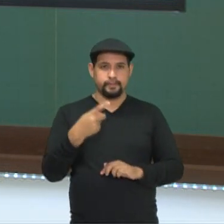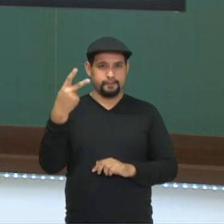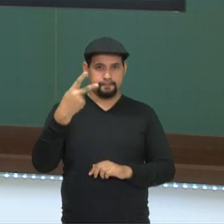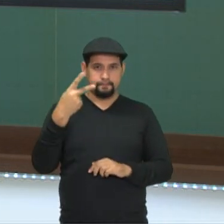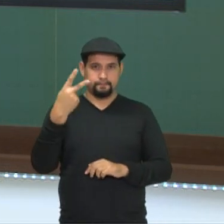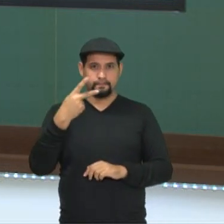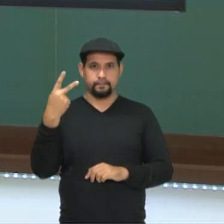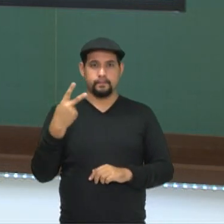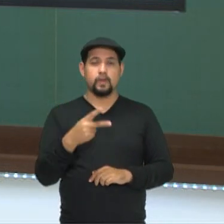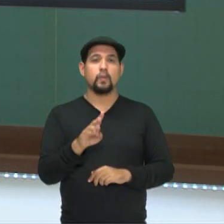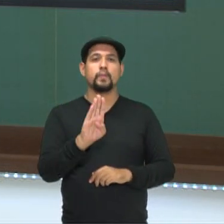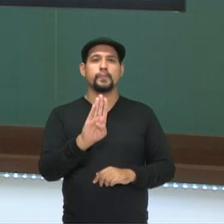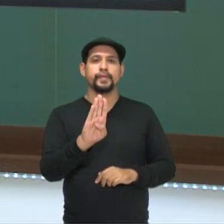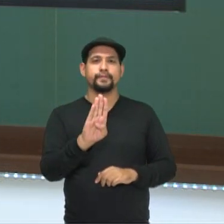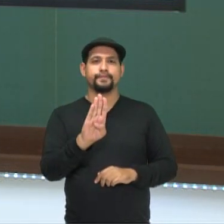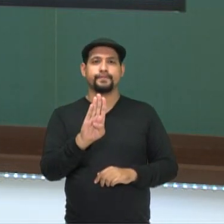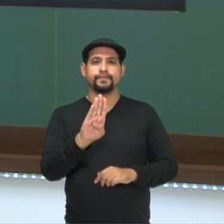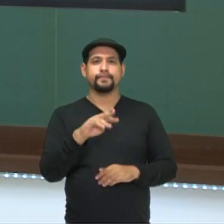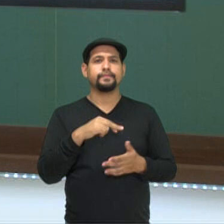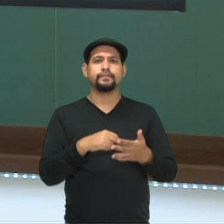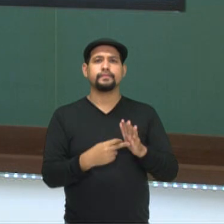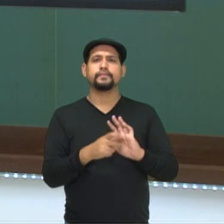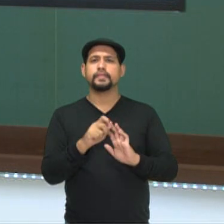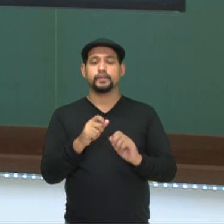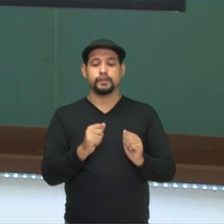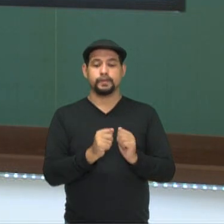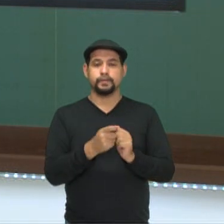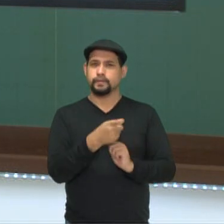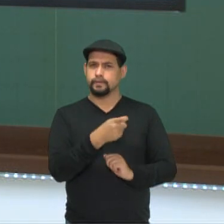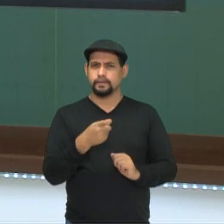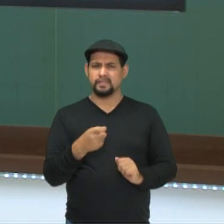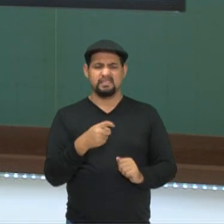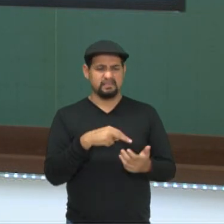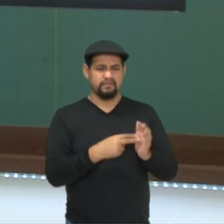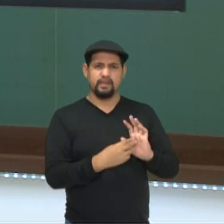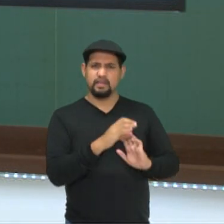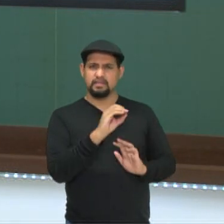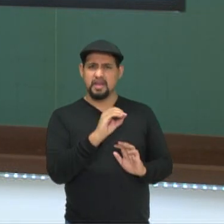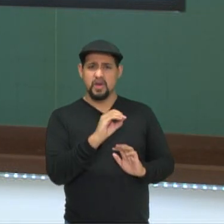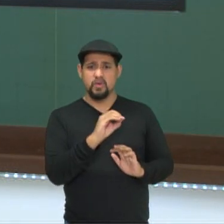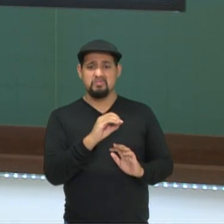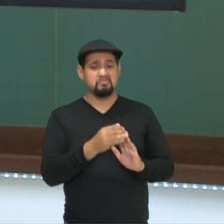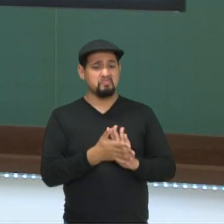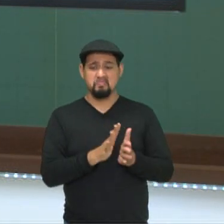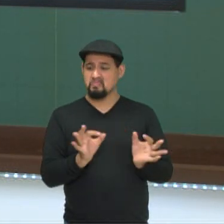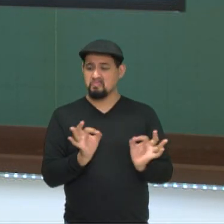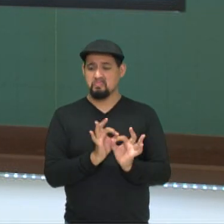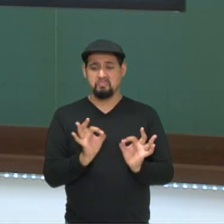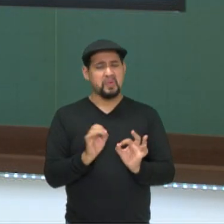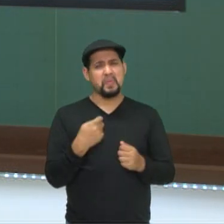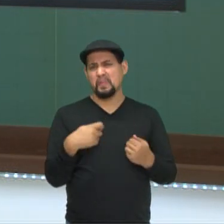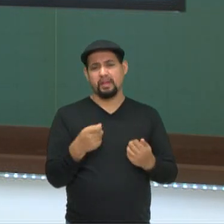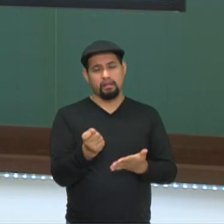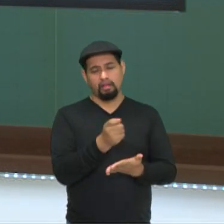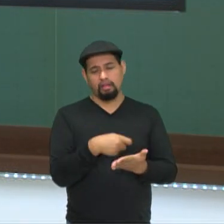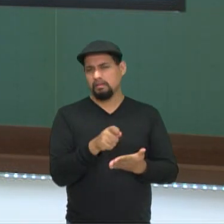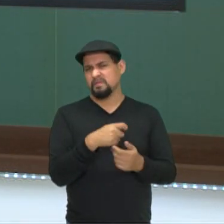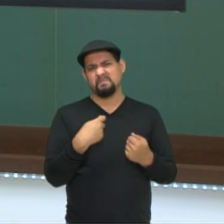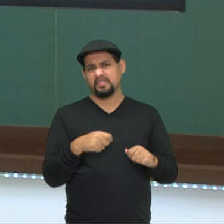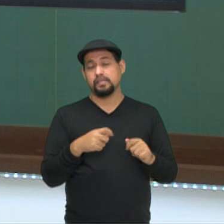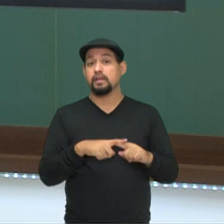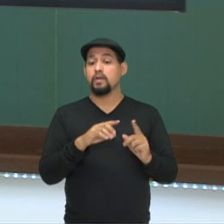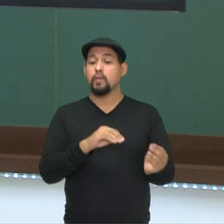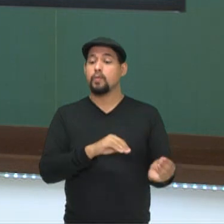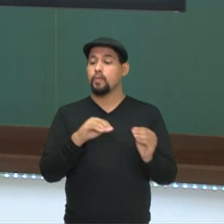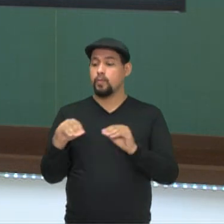ao quadrado ubbe seria o termo com o x se ele é zero ele não existe eu não escrevo é e eu